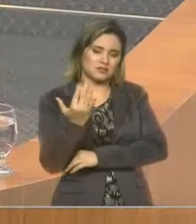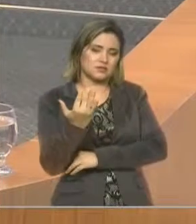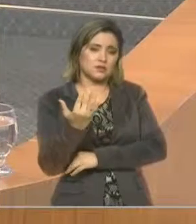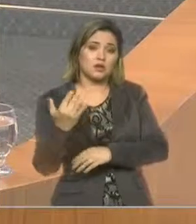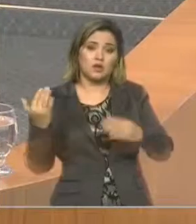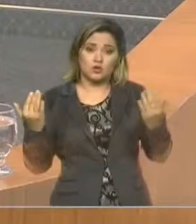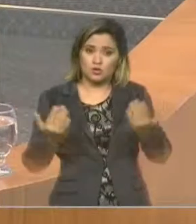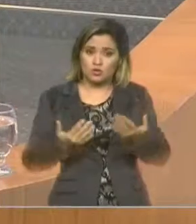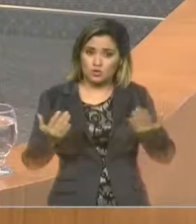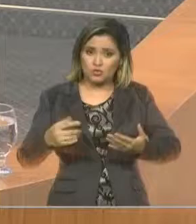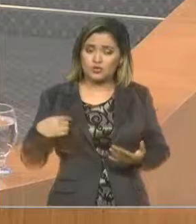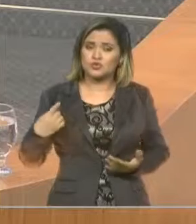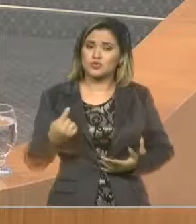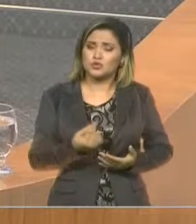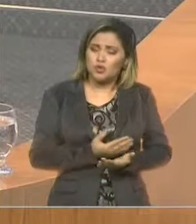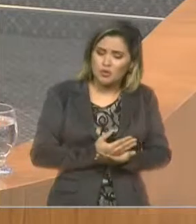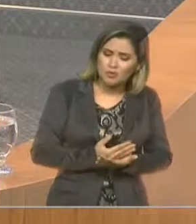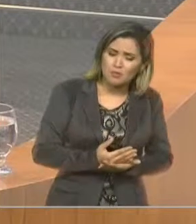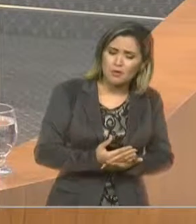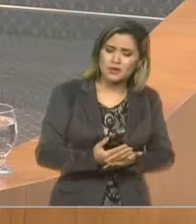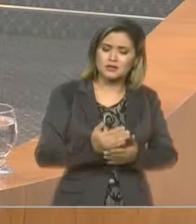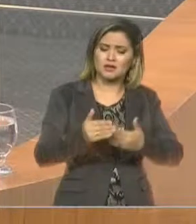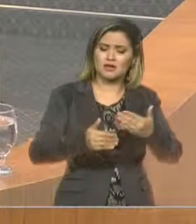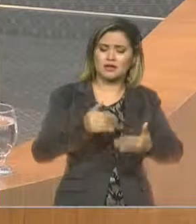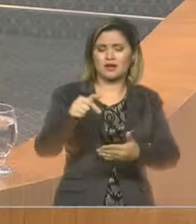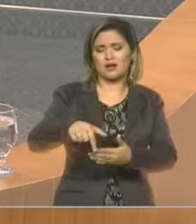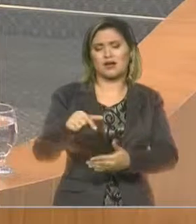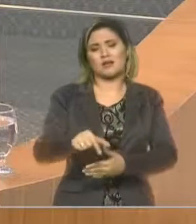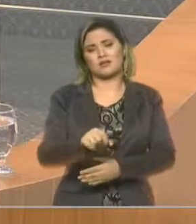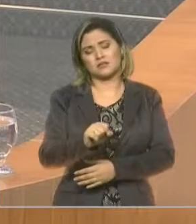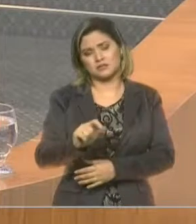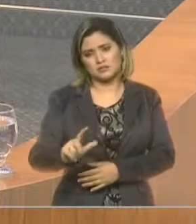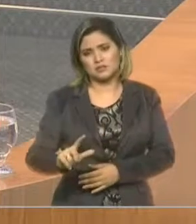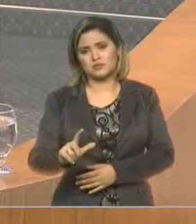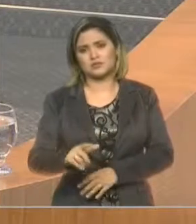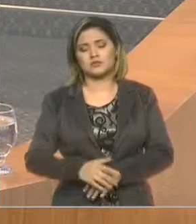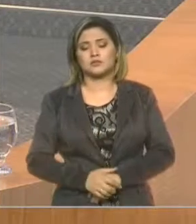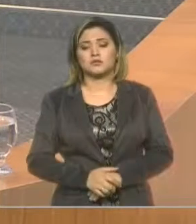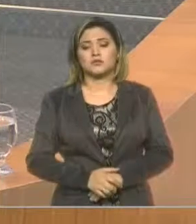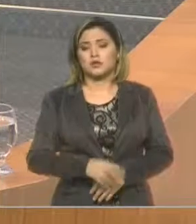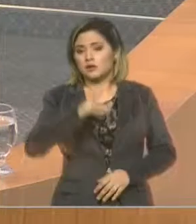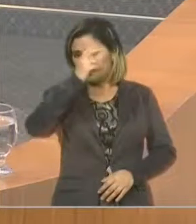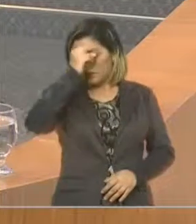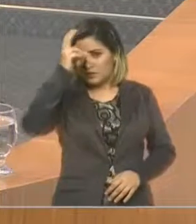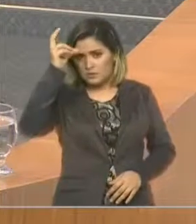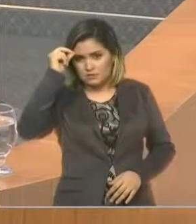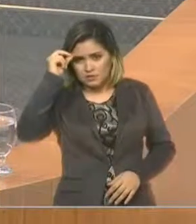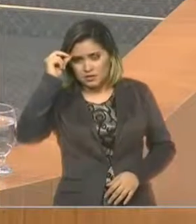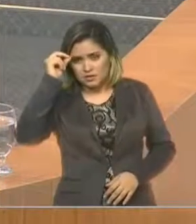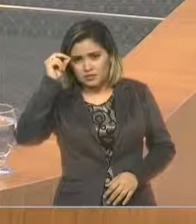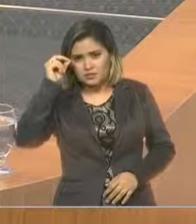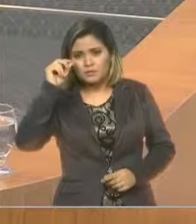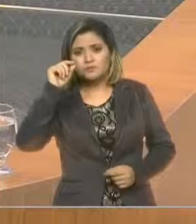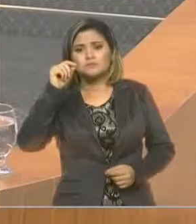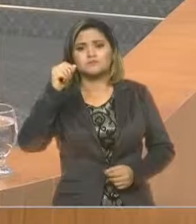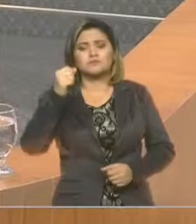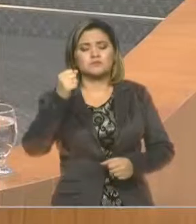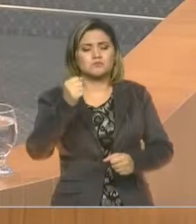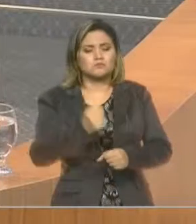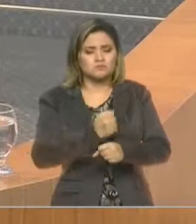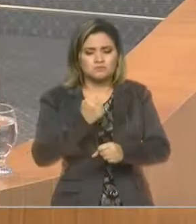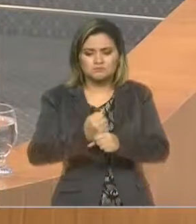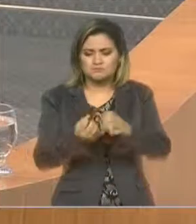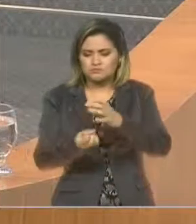E há boas iniciativas. O prefeito Edivaldo instalou 11 ecopontos em São Luís. Só que a gente sabe que estamos no